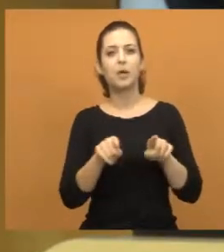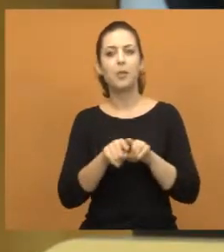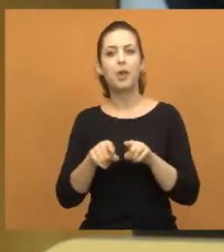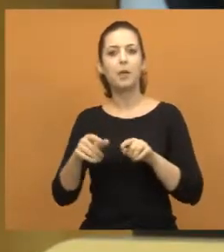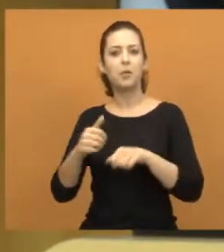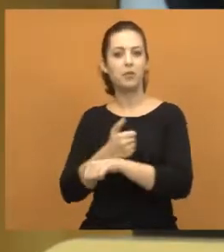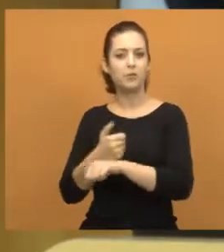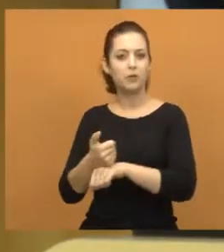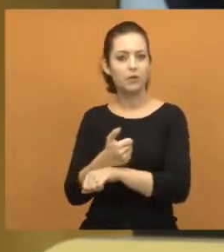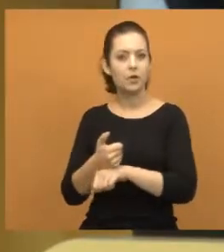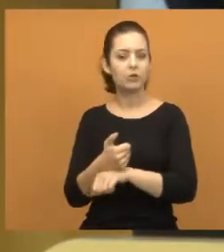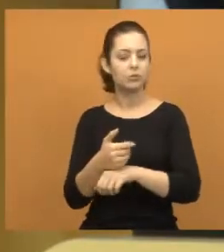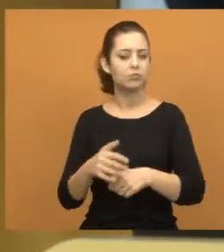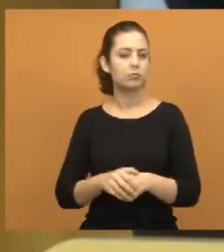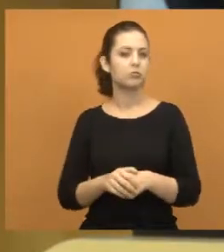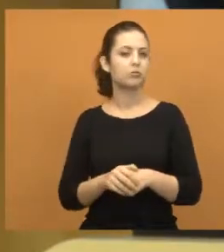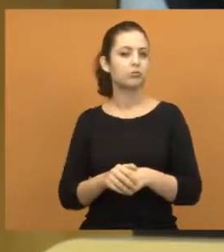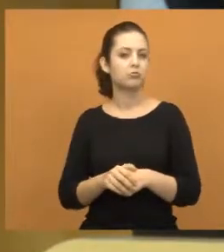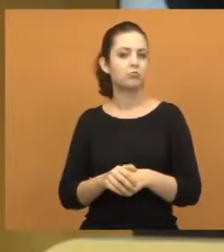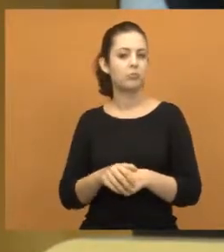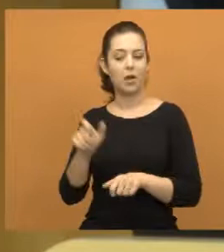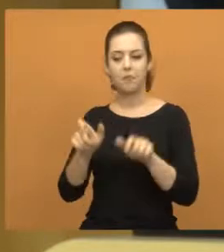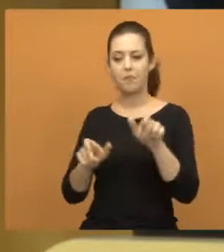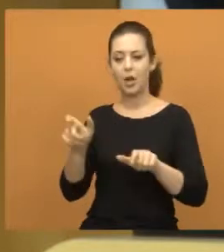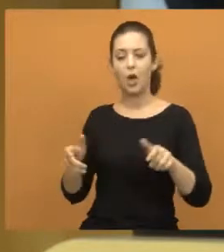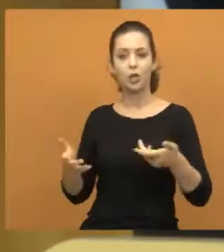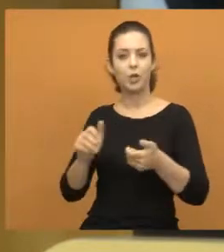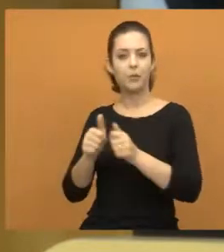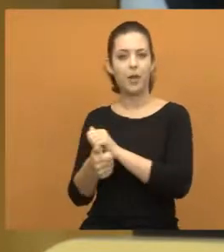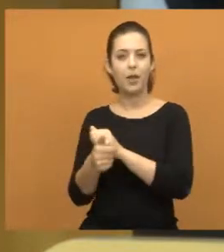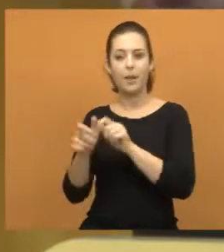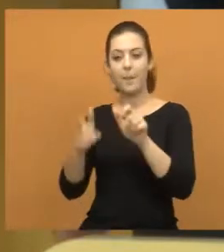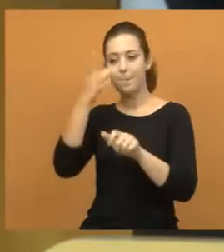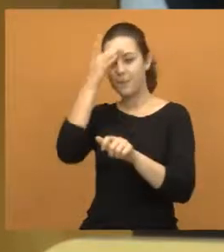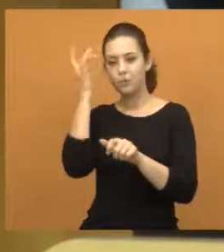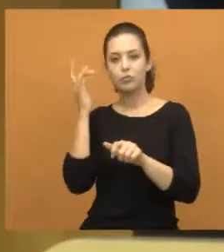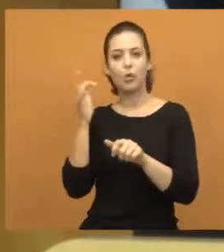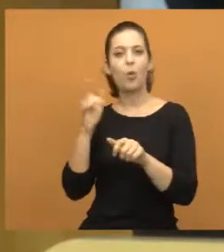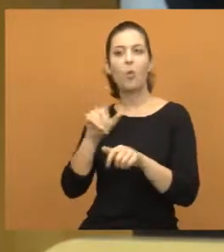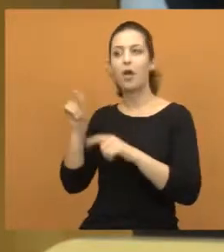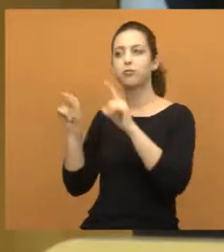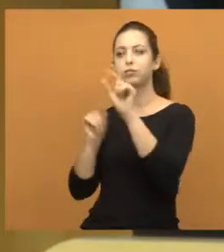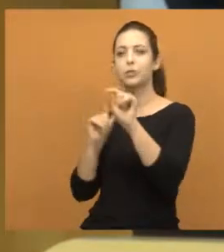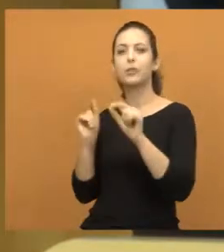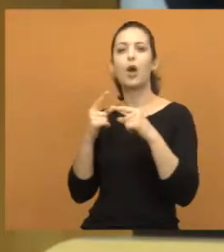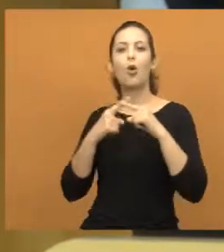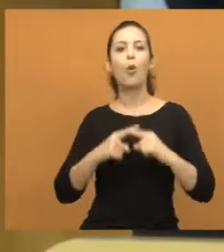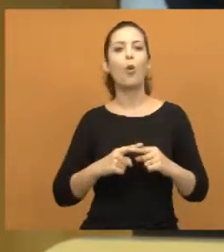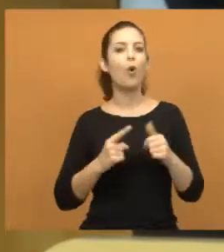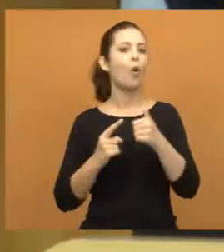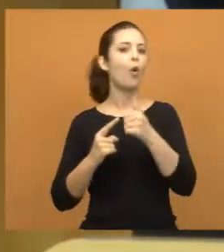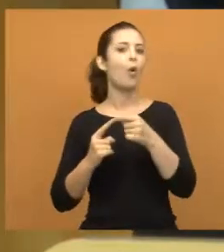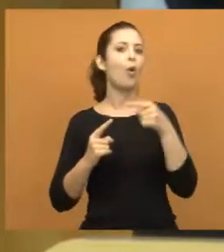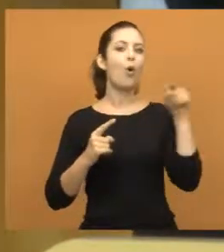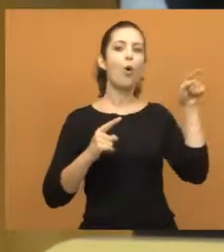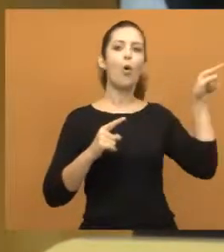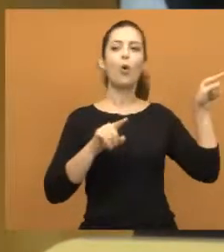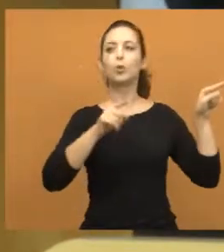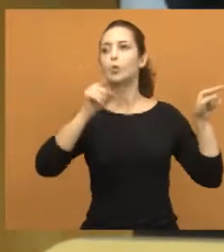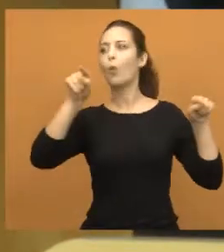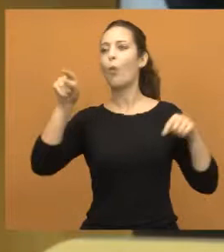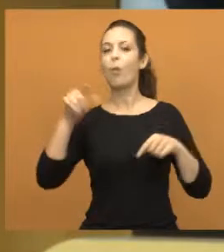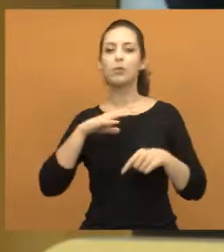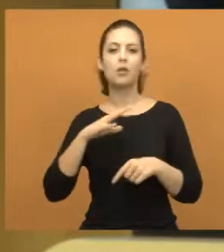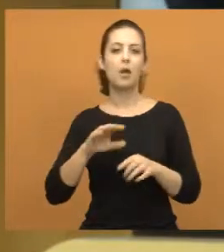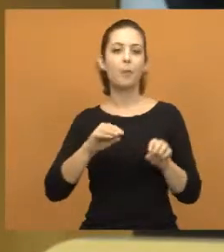enfim. Vários atletas hoje saem aqui de Jacareí para disputar campeonatos fora.